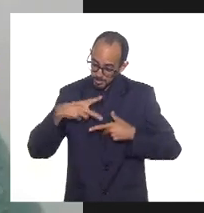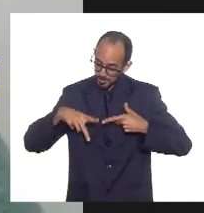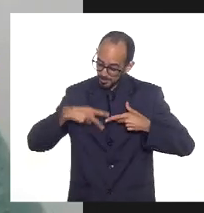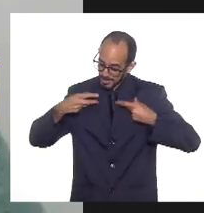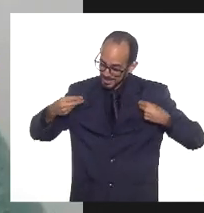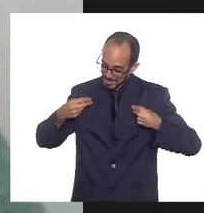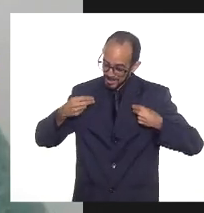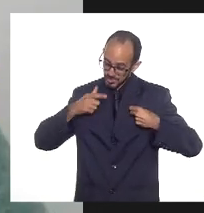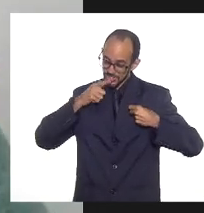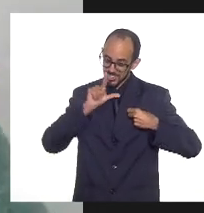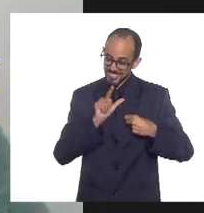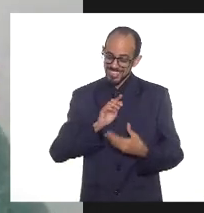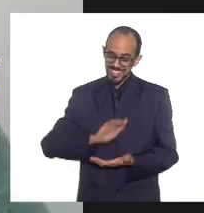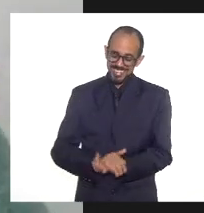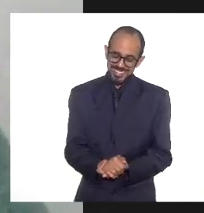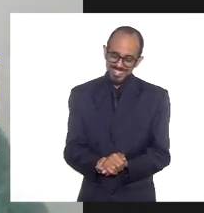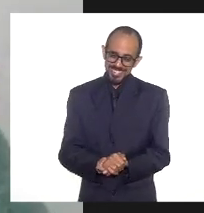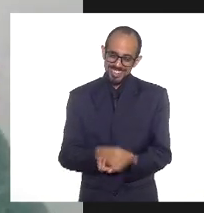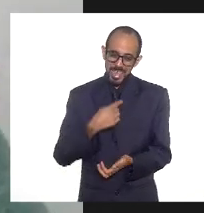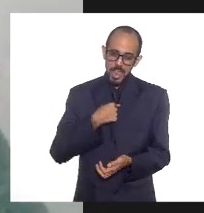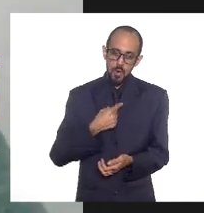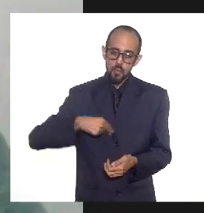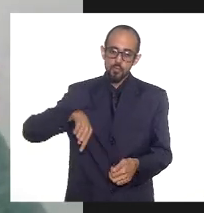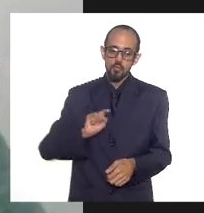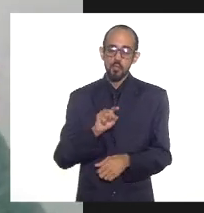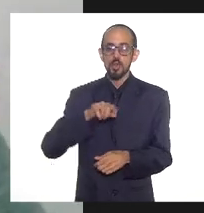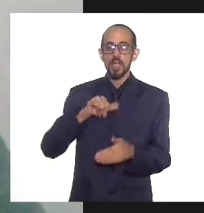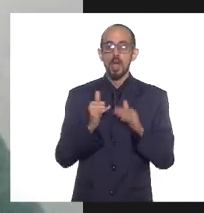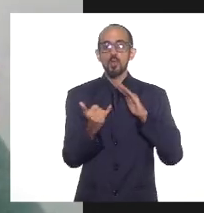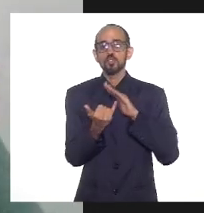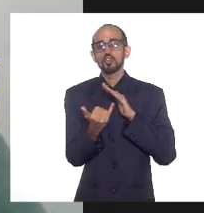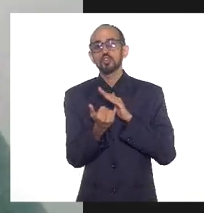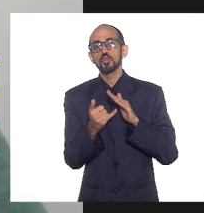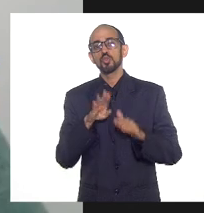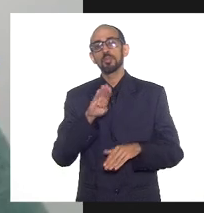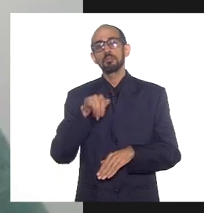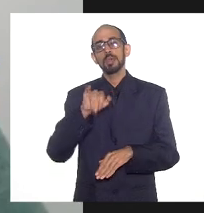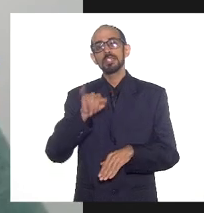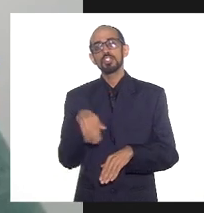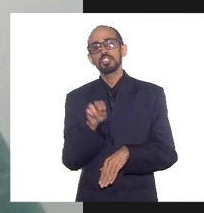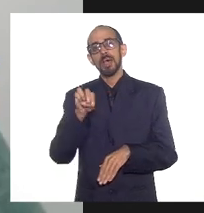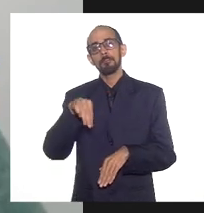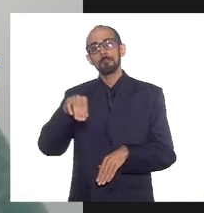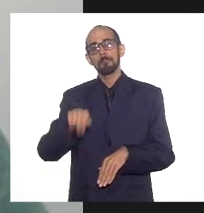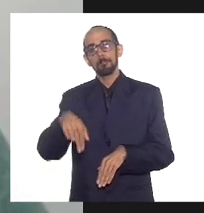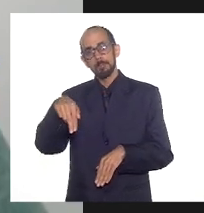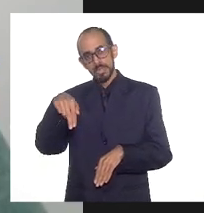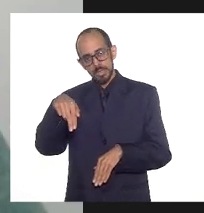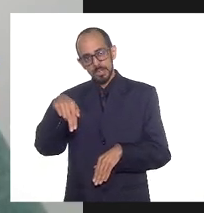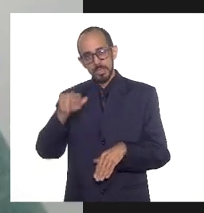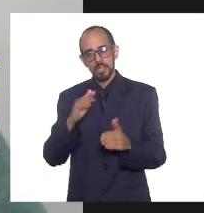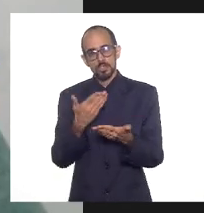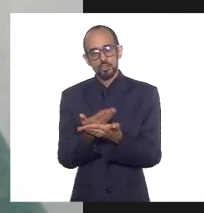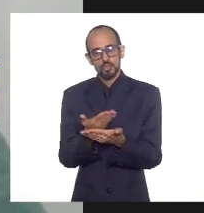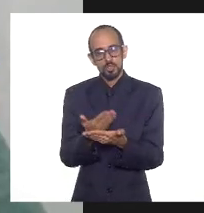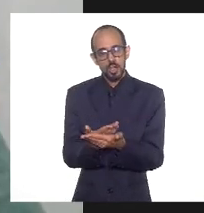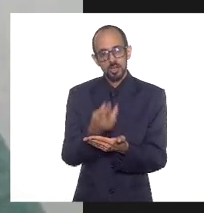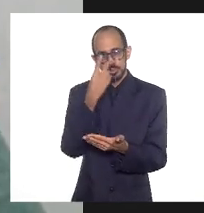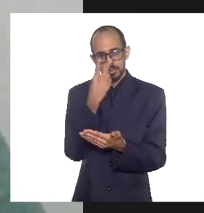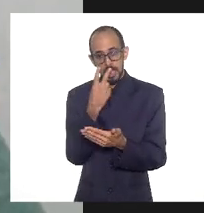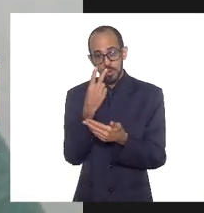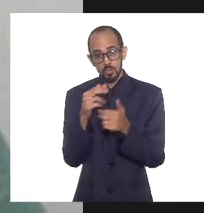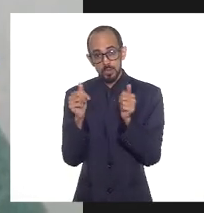ao Instituto Benjamin Constant, ali na URCA, tive com a direção do